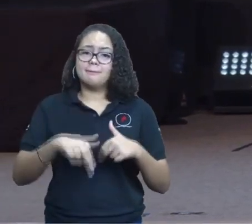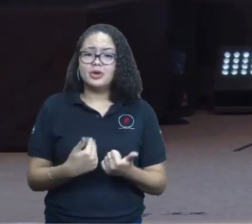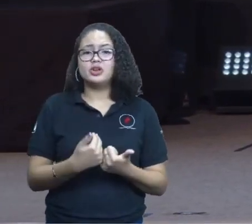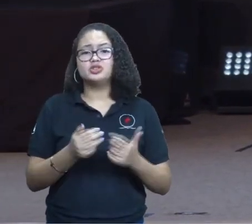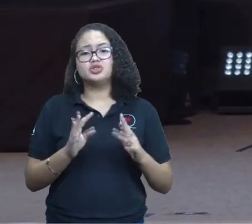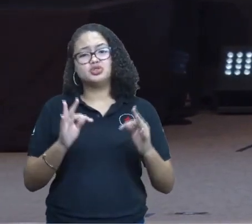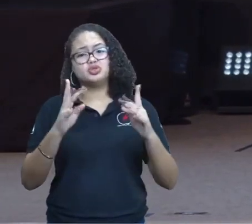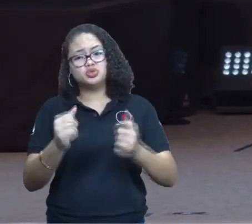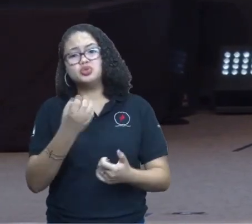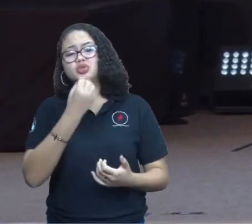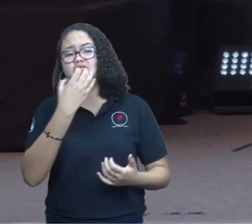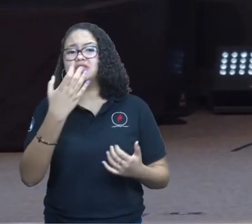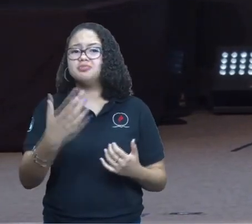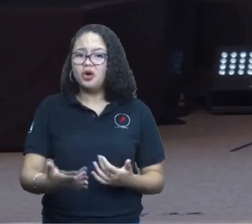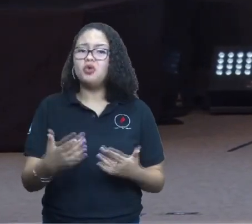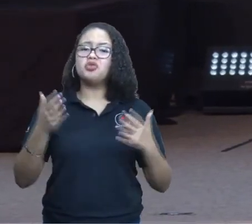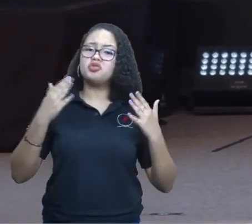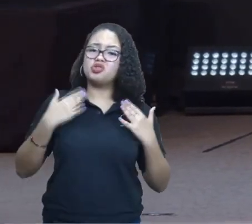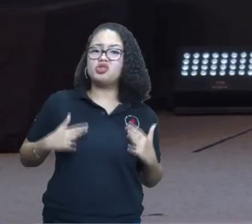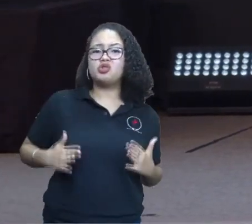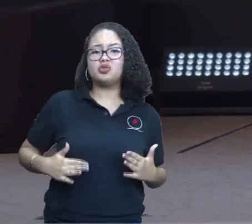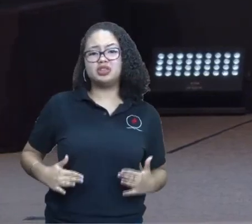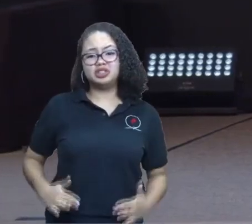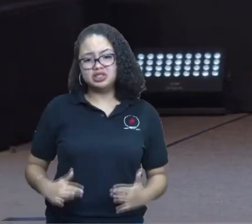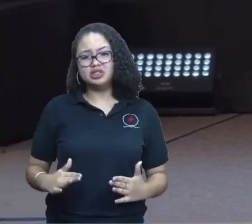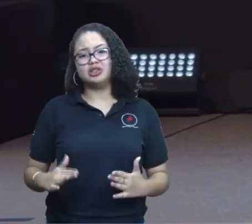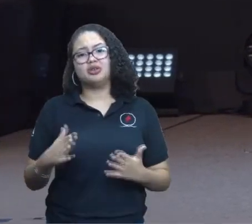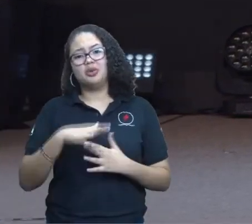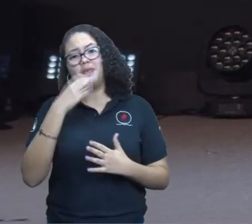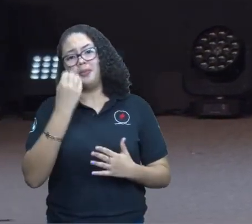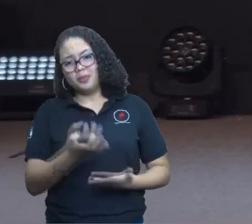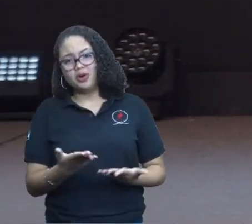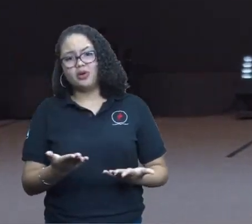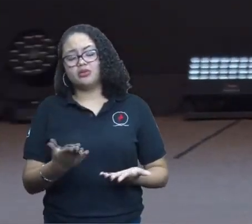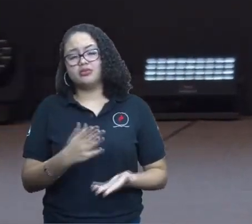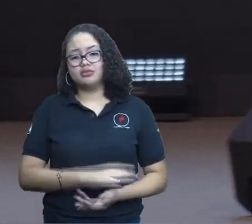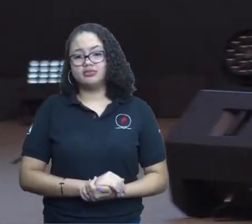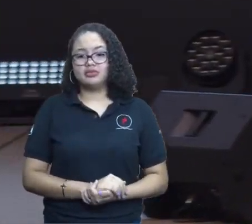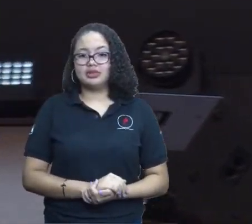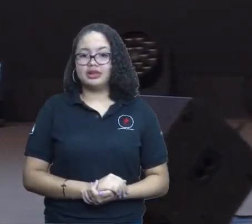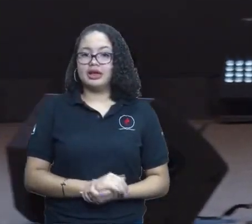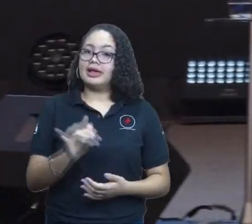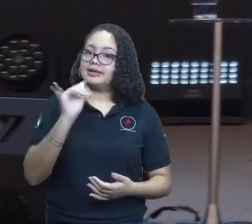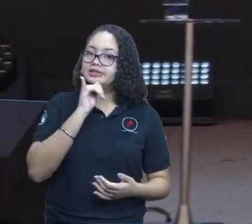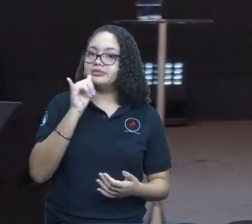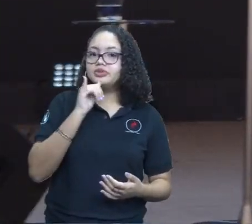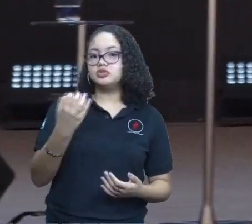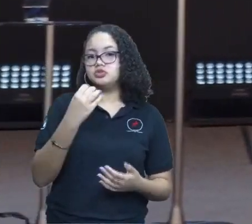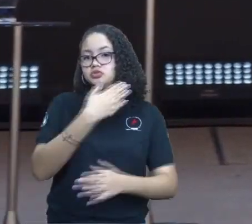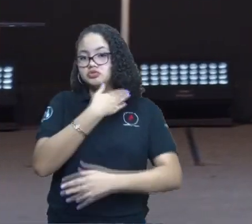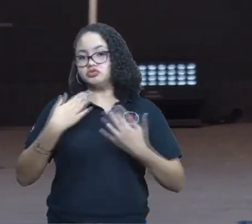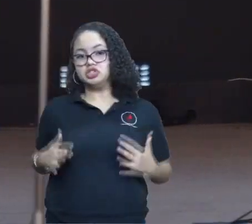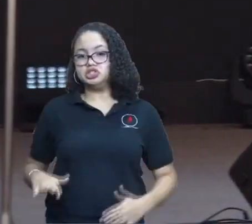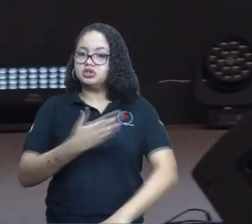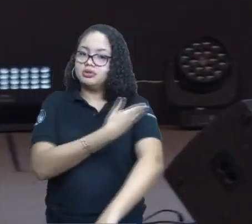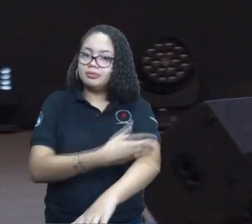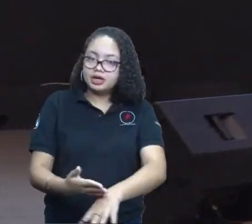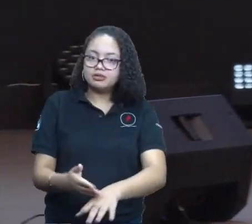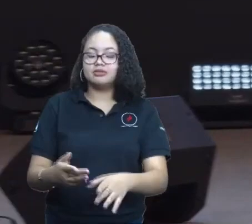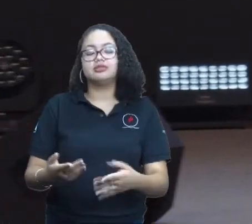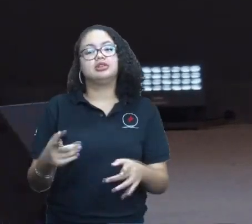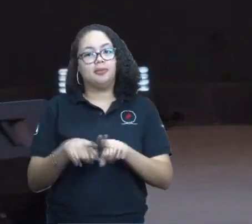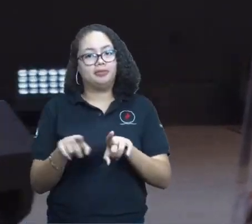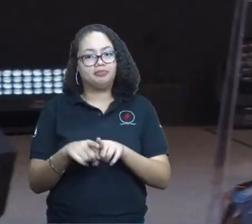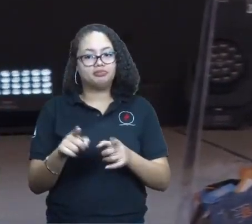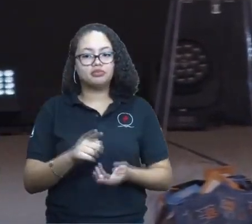branco alguém tá entendendo até vestido branco eu tô te dando de exemplo para ver se acorda irmão você vai se arrepender